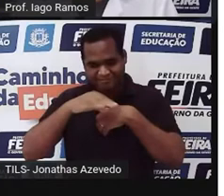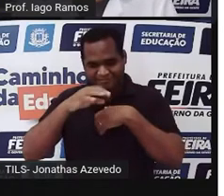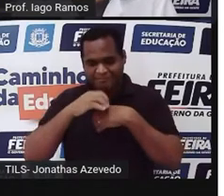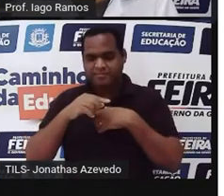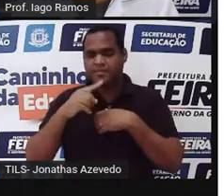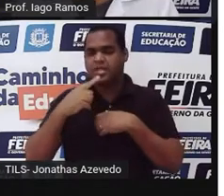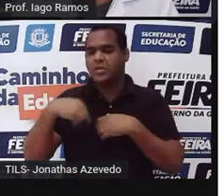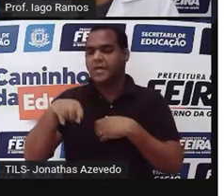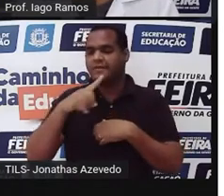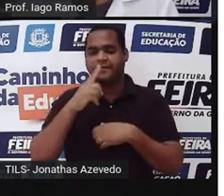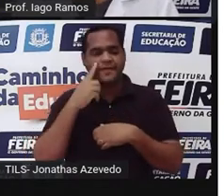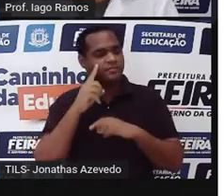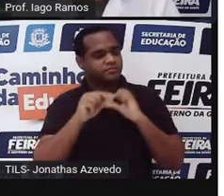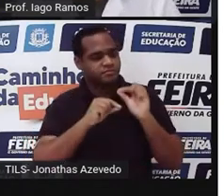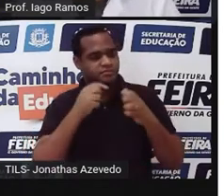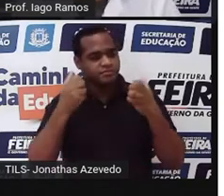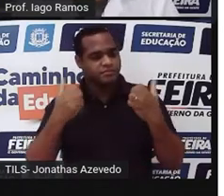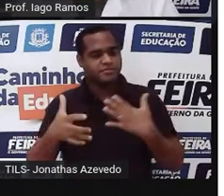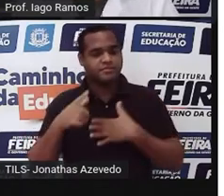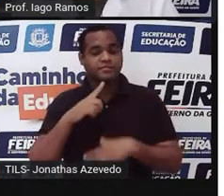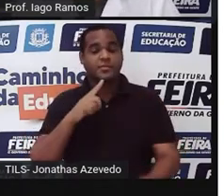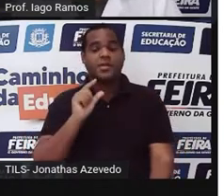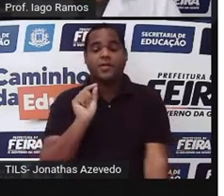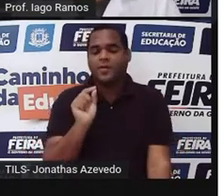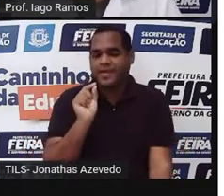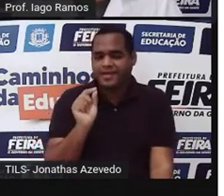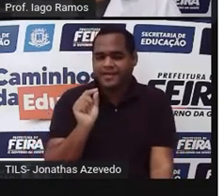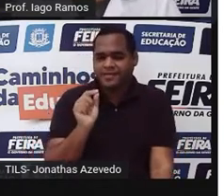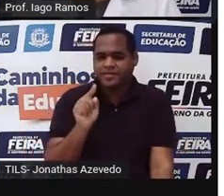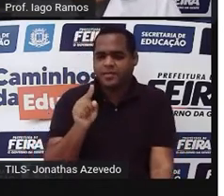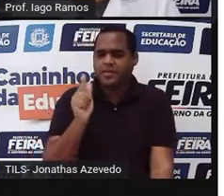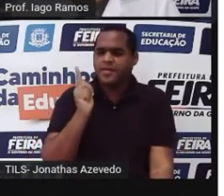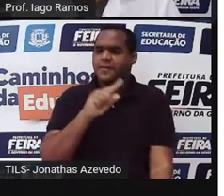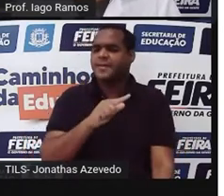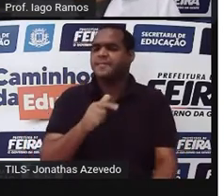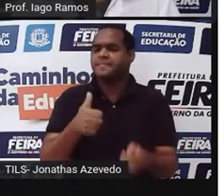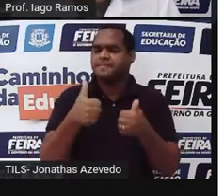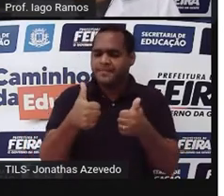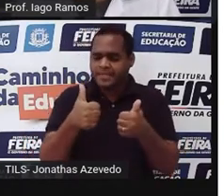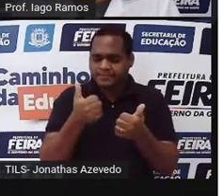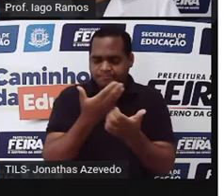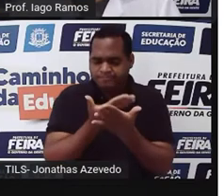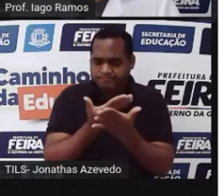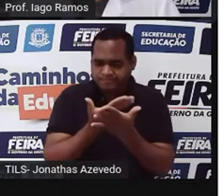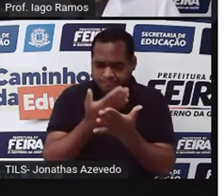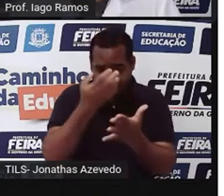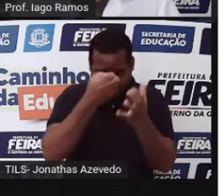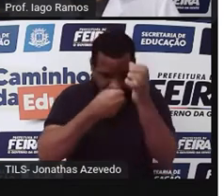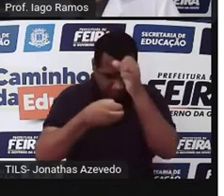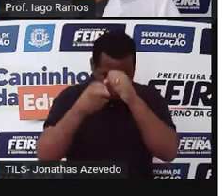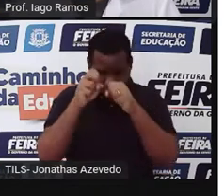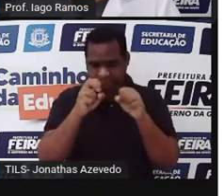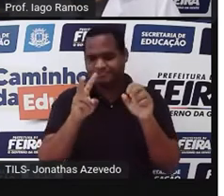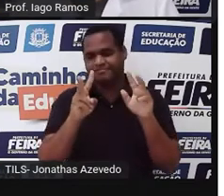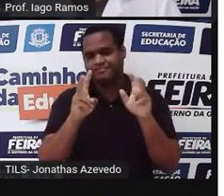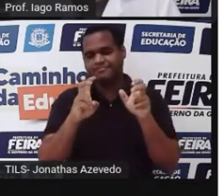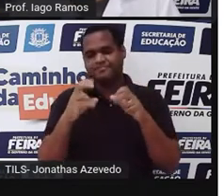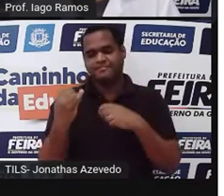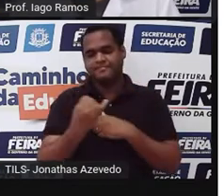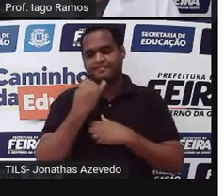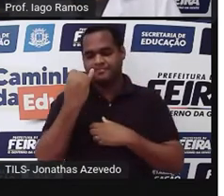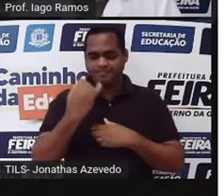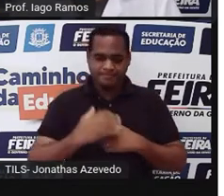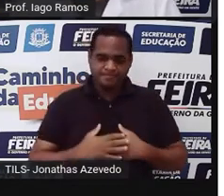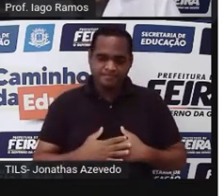vai revisando né O que a gente já conseguiu estudar sobre esse tema e na verdade